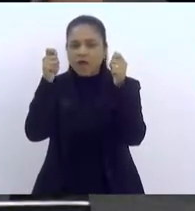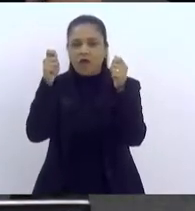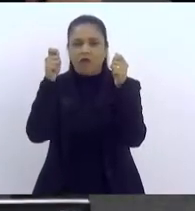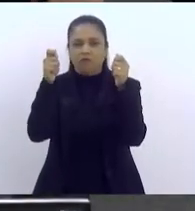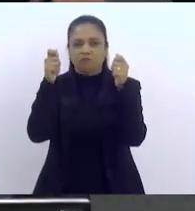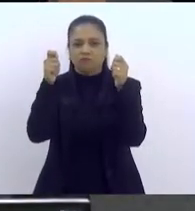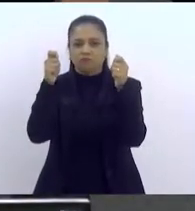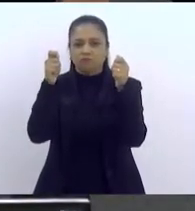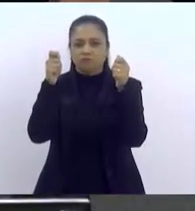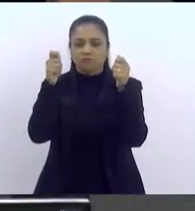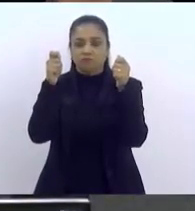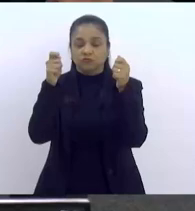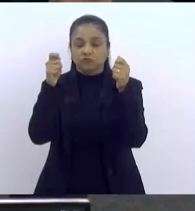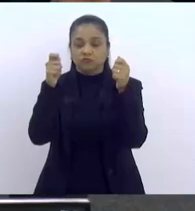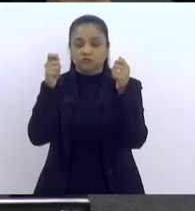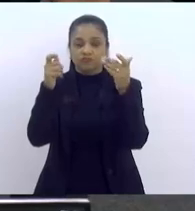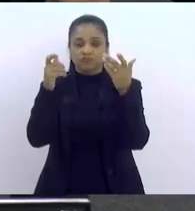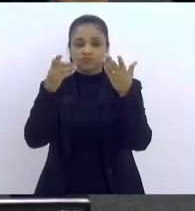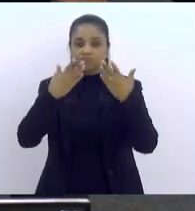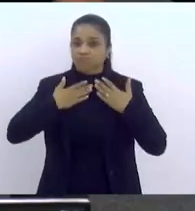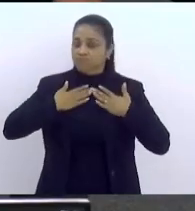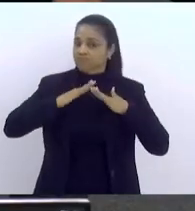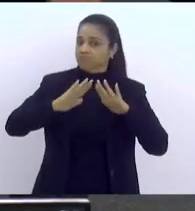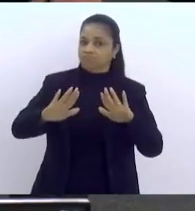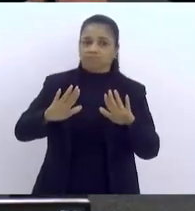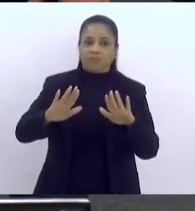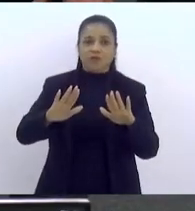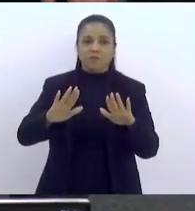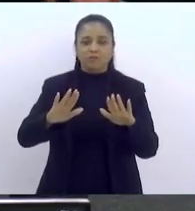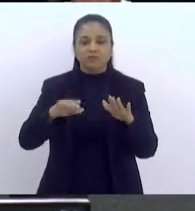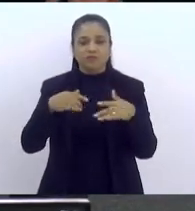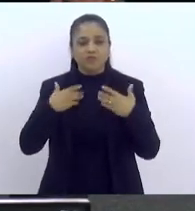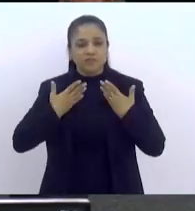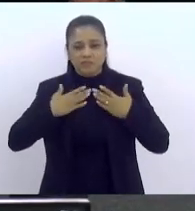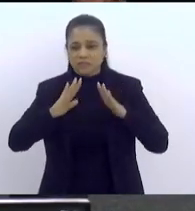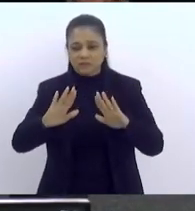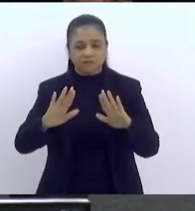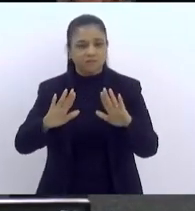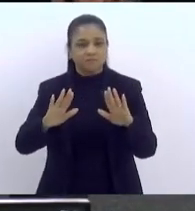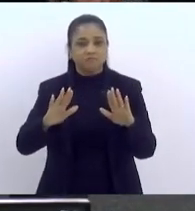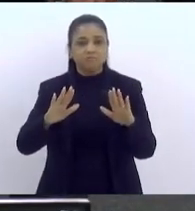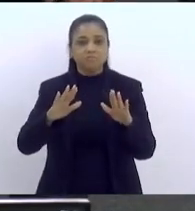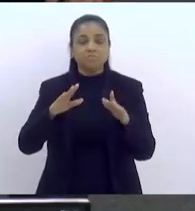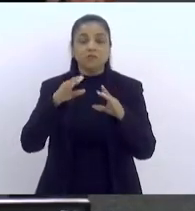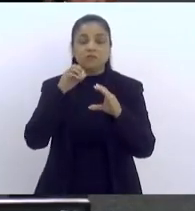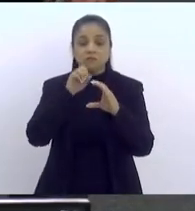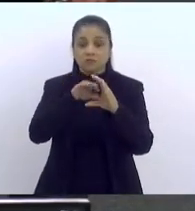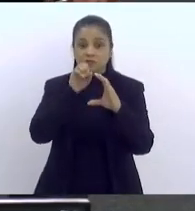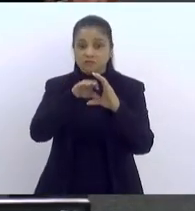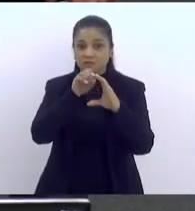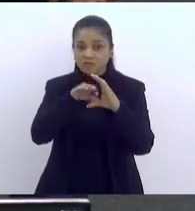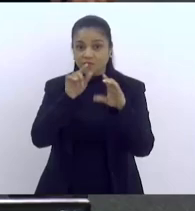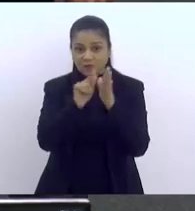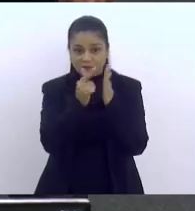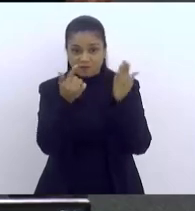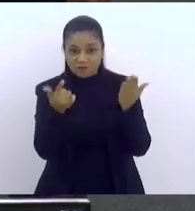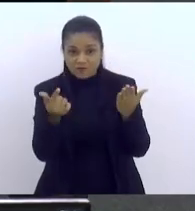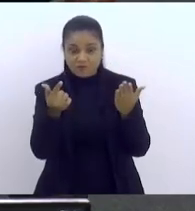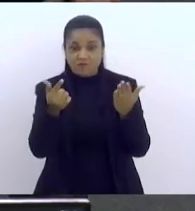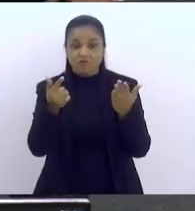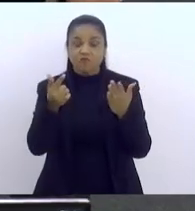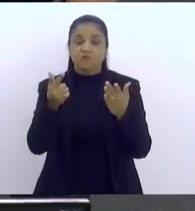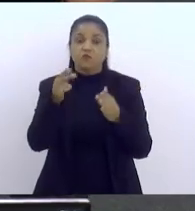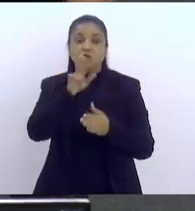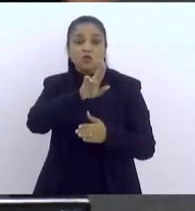à intolerância do jornal O Globo, que chamou os crentes de narcotraficantes